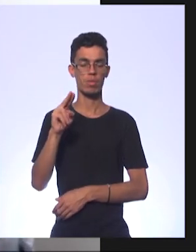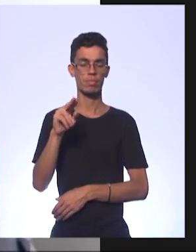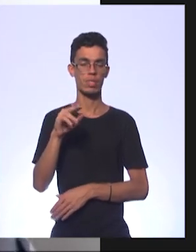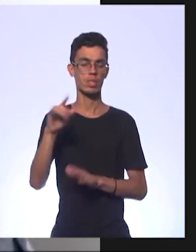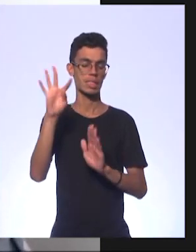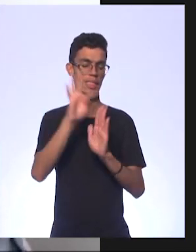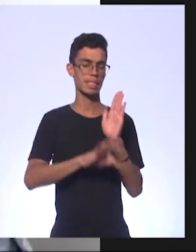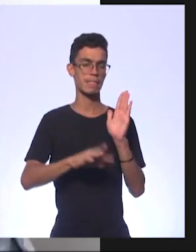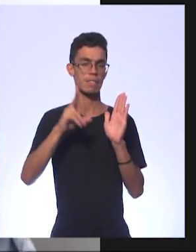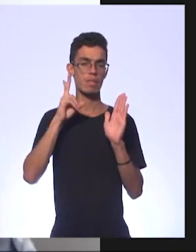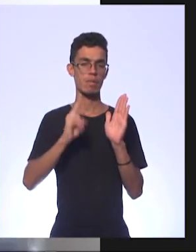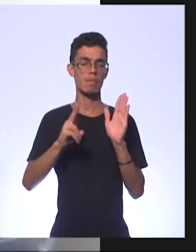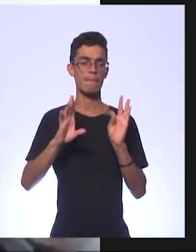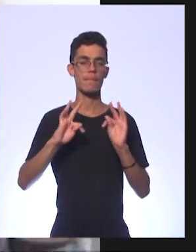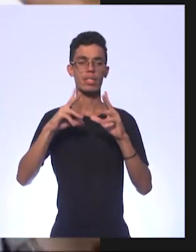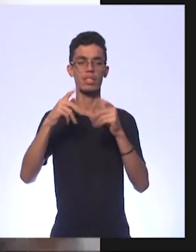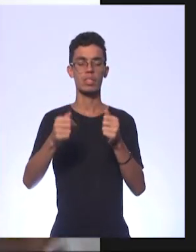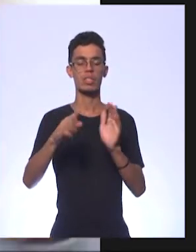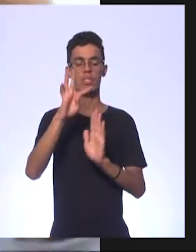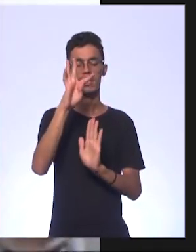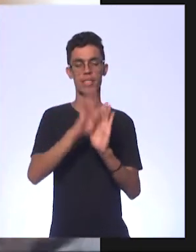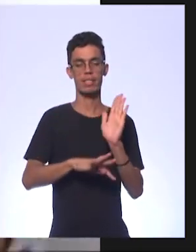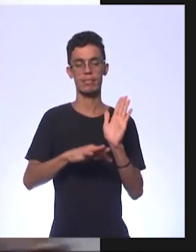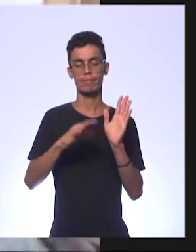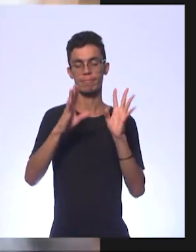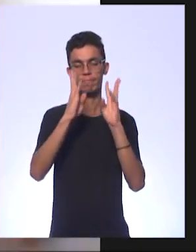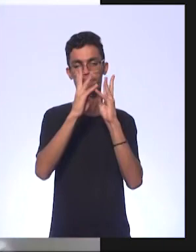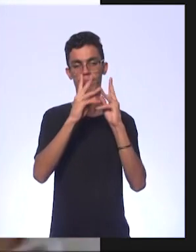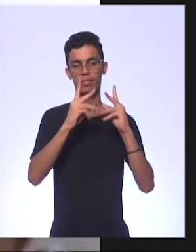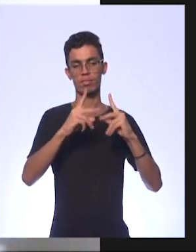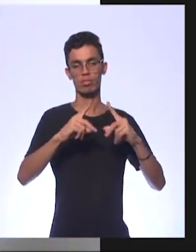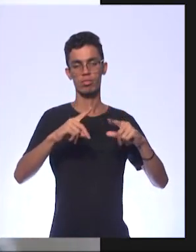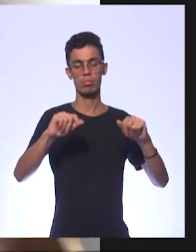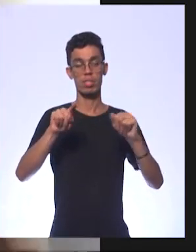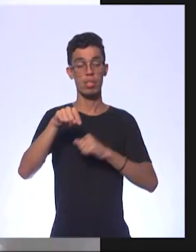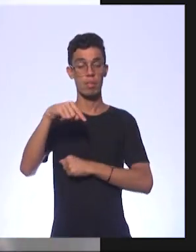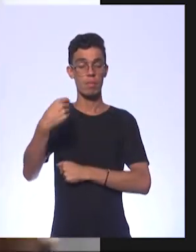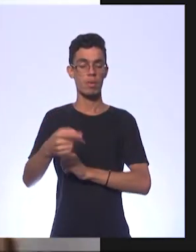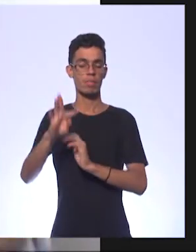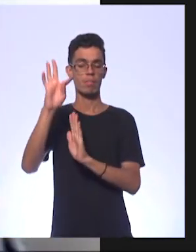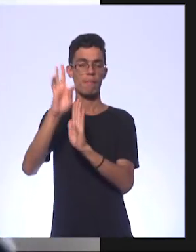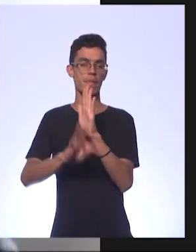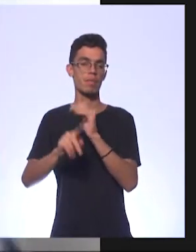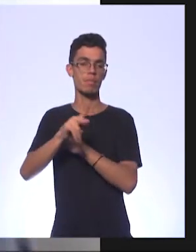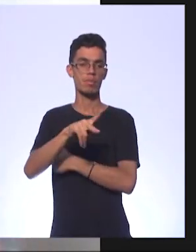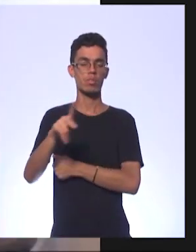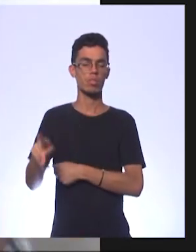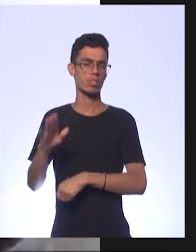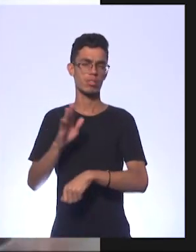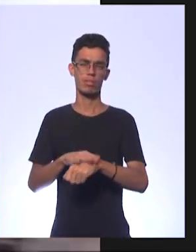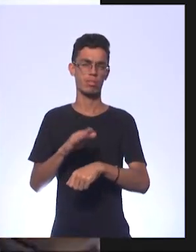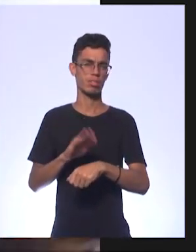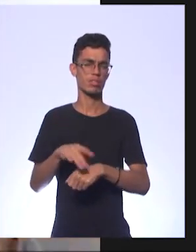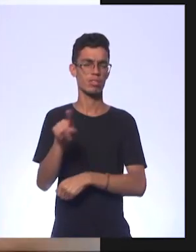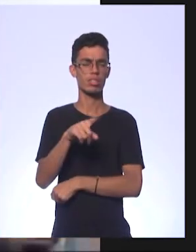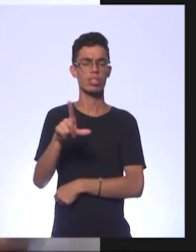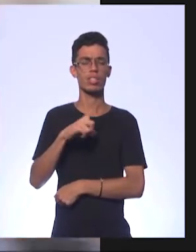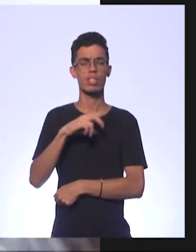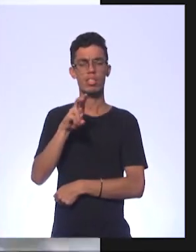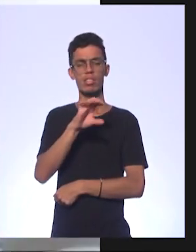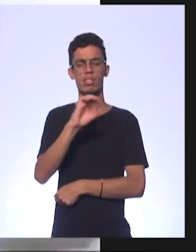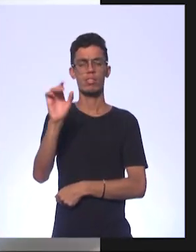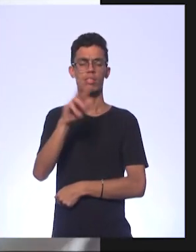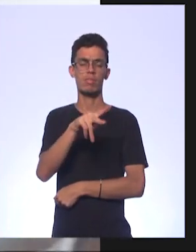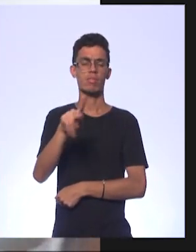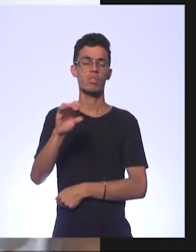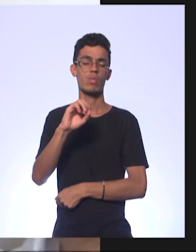É claro, gente, que esse texto morreria logo. No semestre seguinte teria outros professores estariam. Mas você tem ali 50, 60